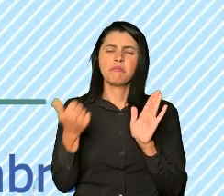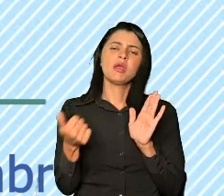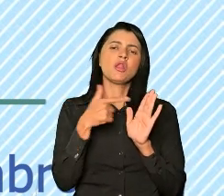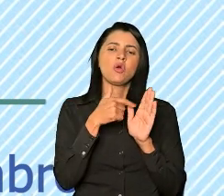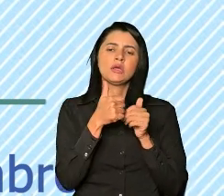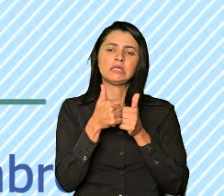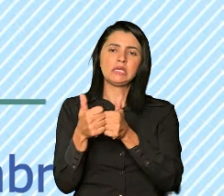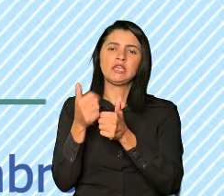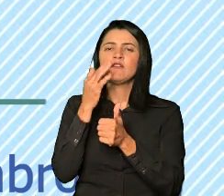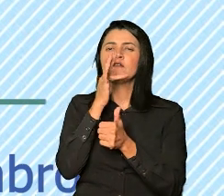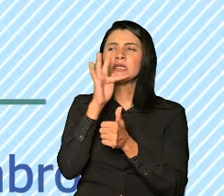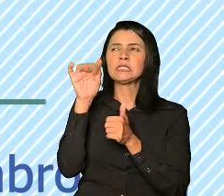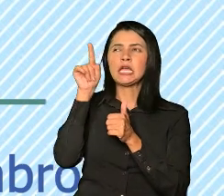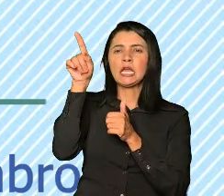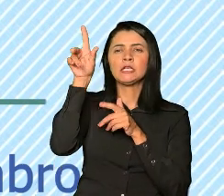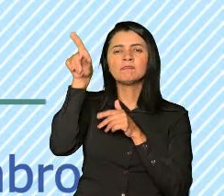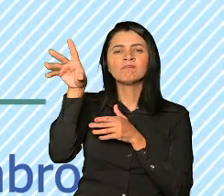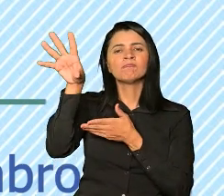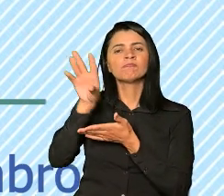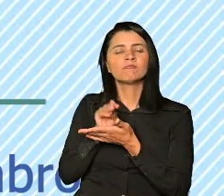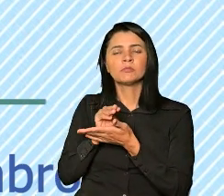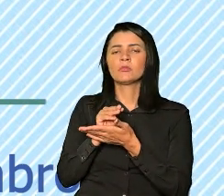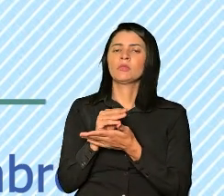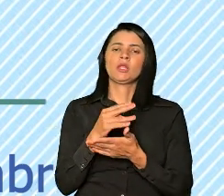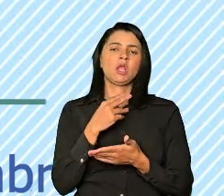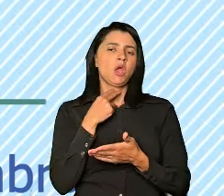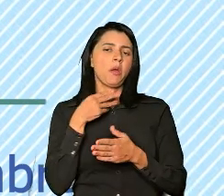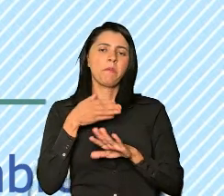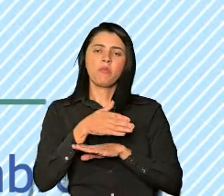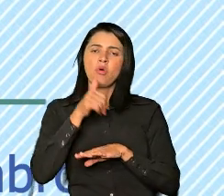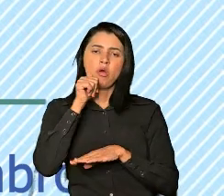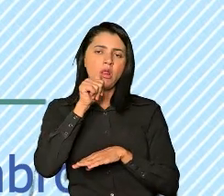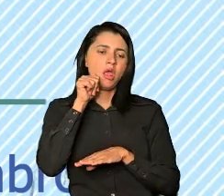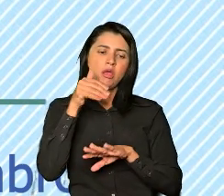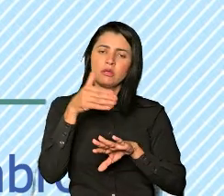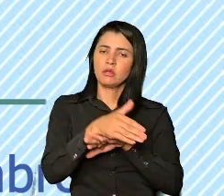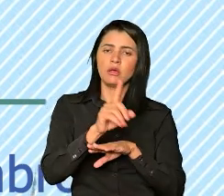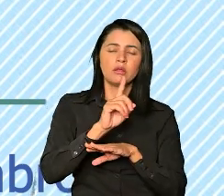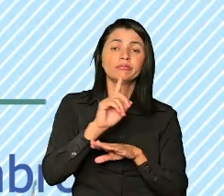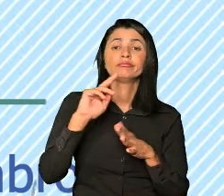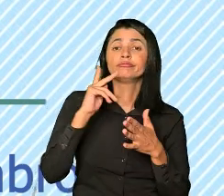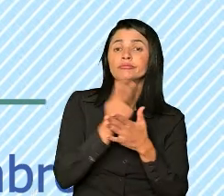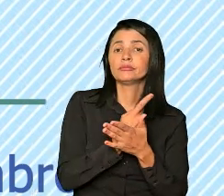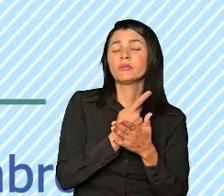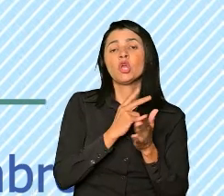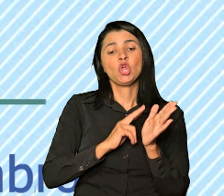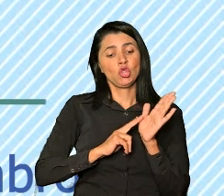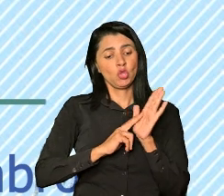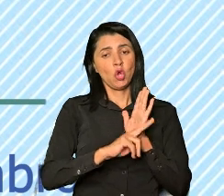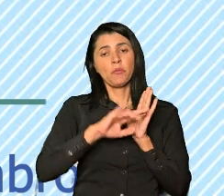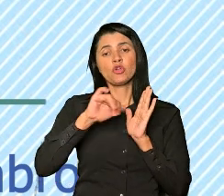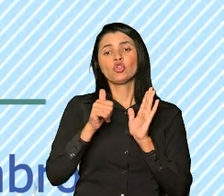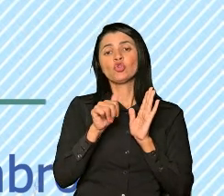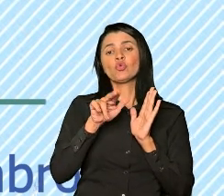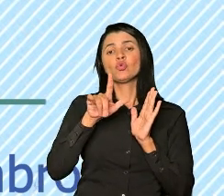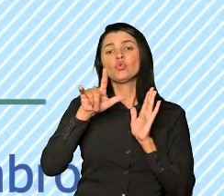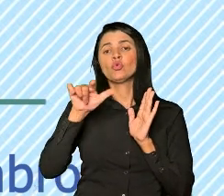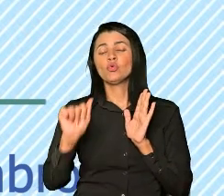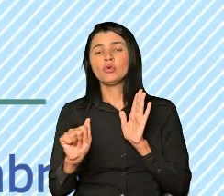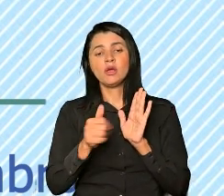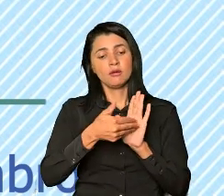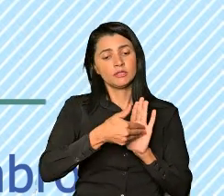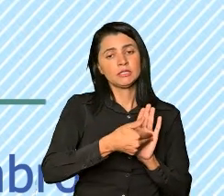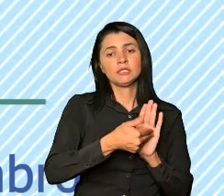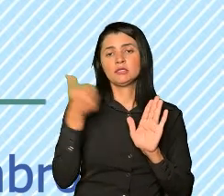modelo francês, que não permitia ingresso de mulheres. O que ocorre? O nome de Júlia Lopes de Almeida vai